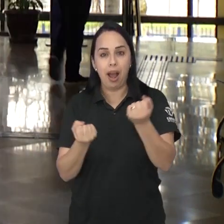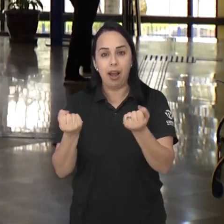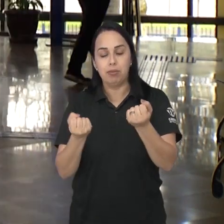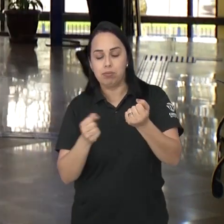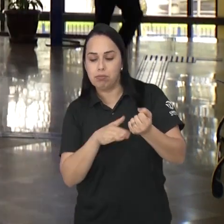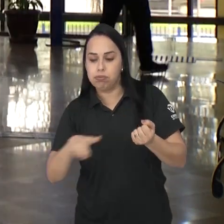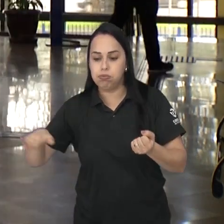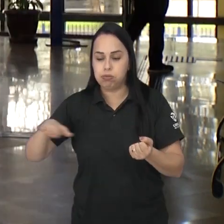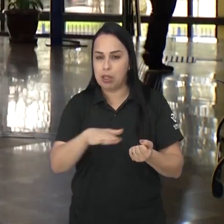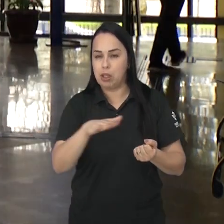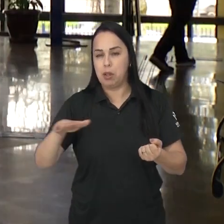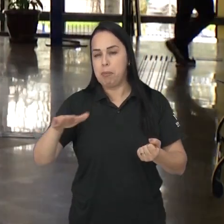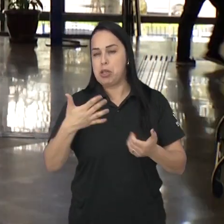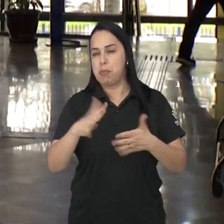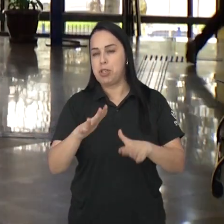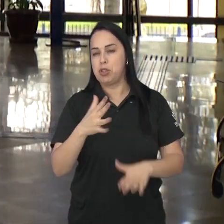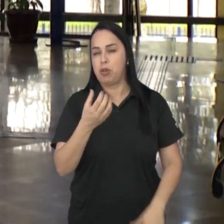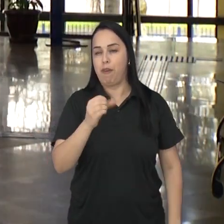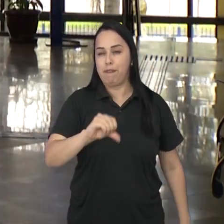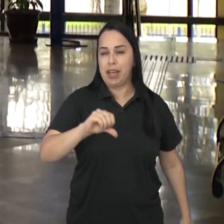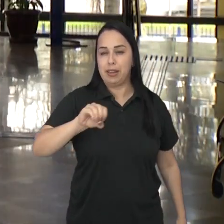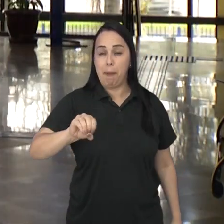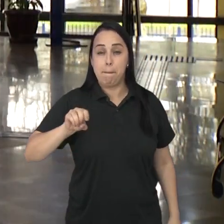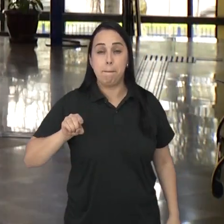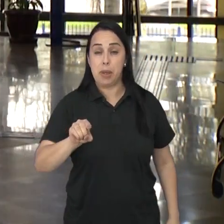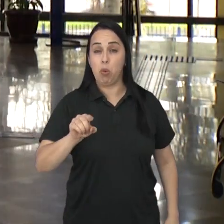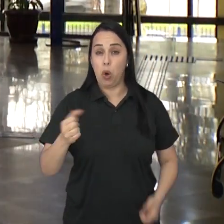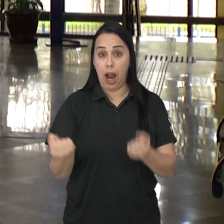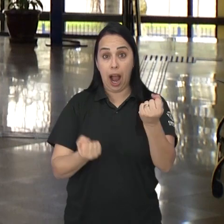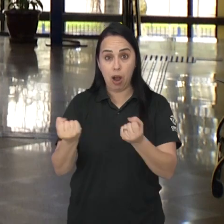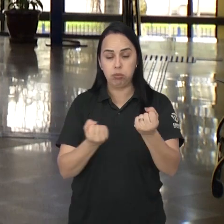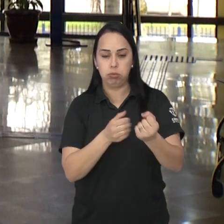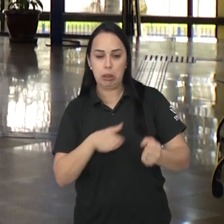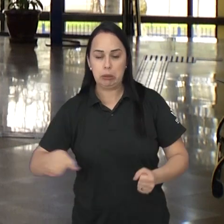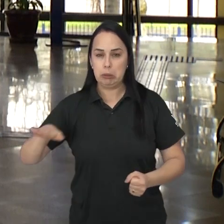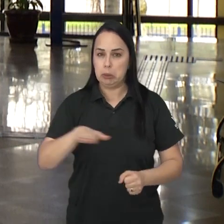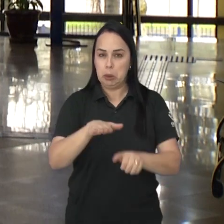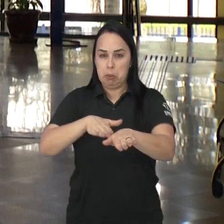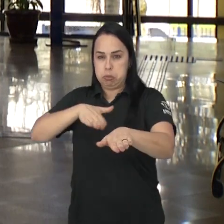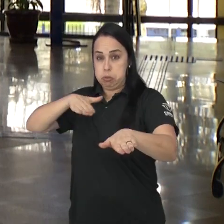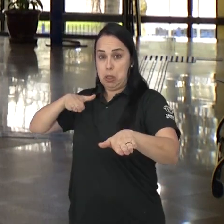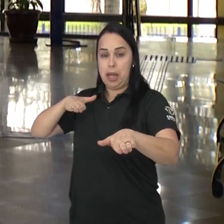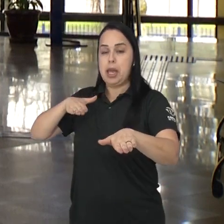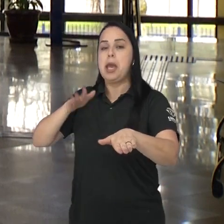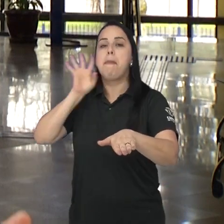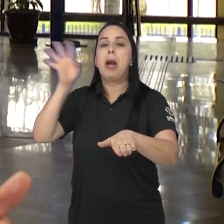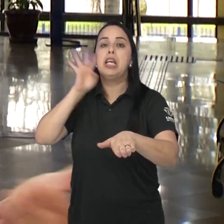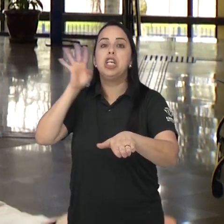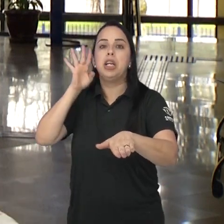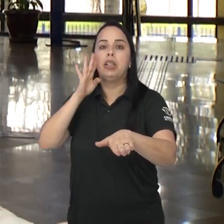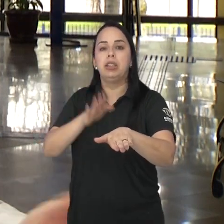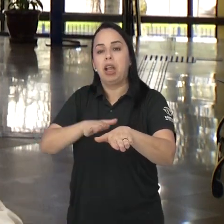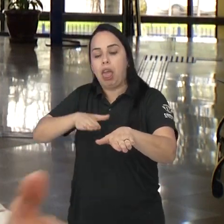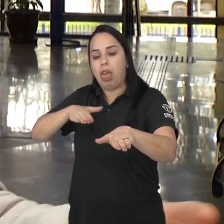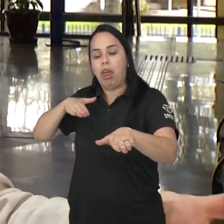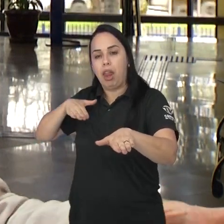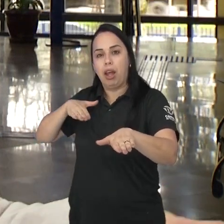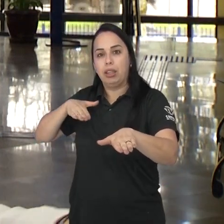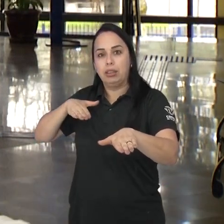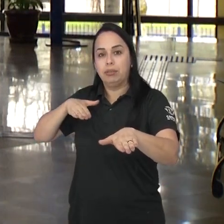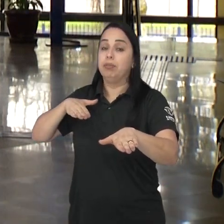né? Atualmente passam 95 mil carros de segunda a sexta no anel viário. Sábado também o movimento é muito grande. Você imagina